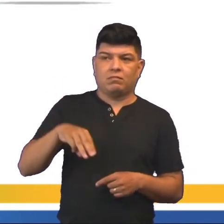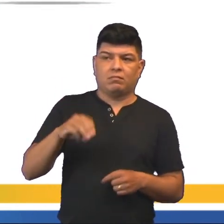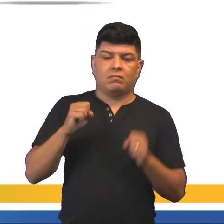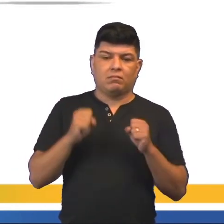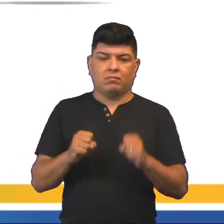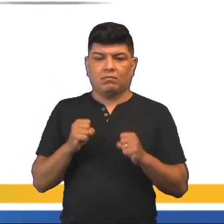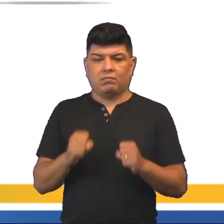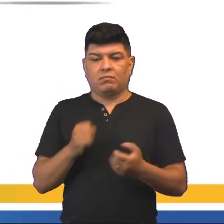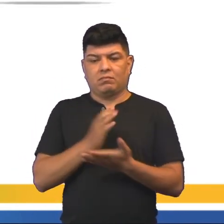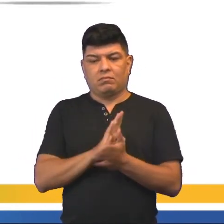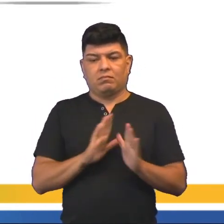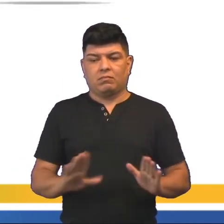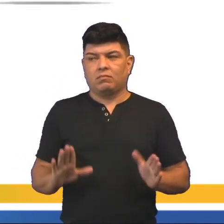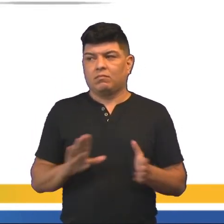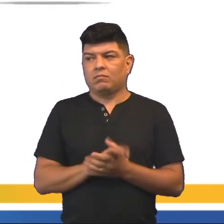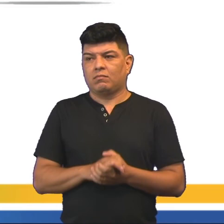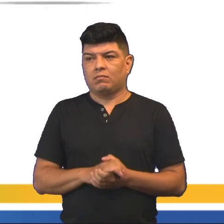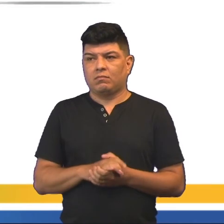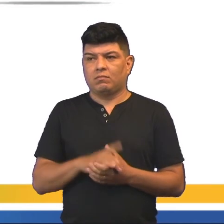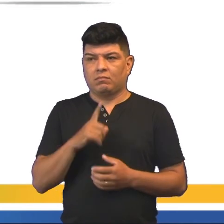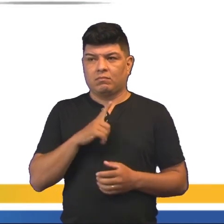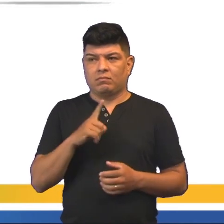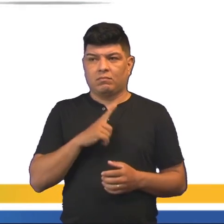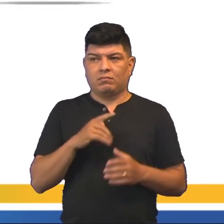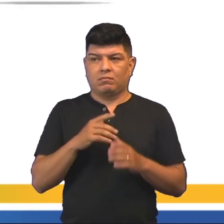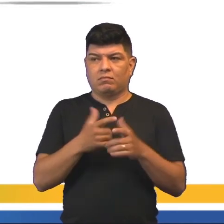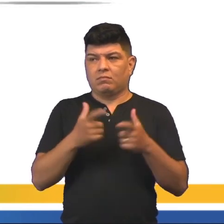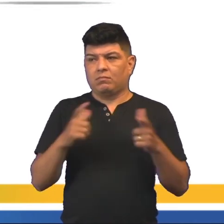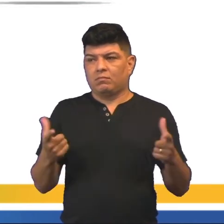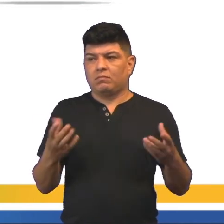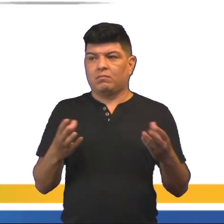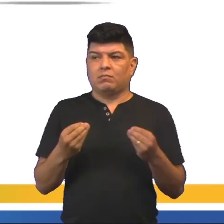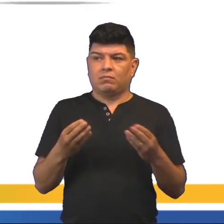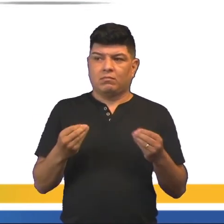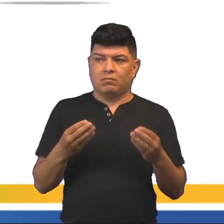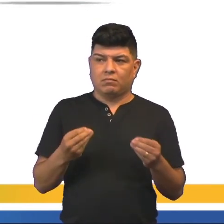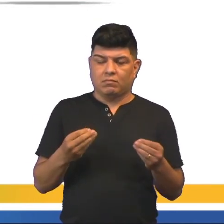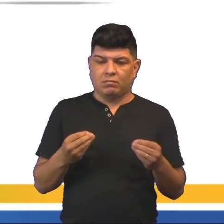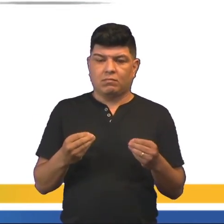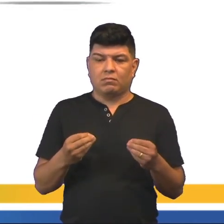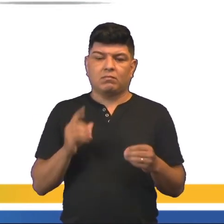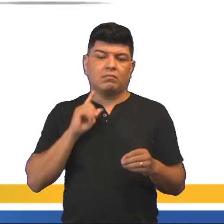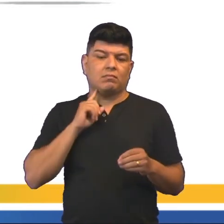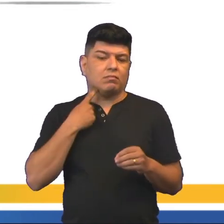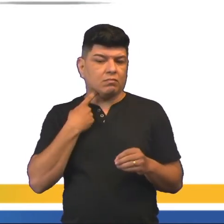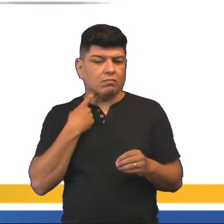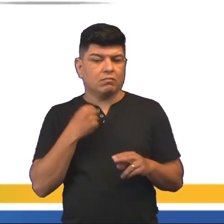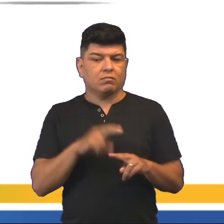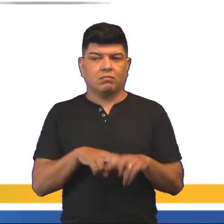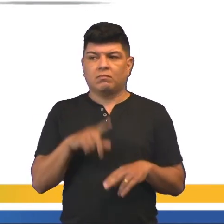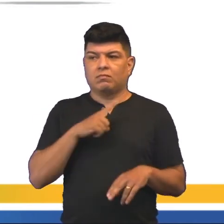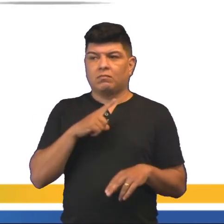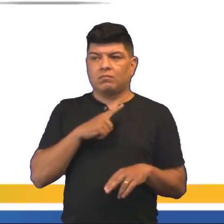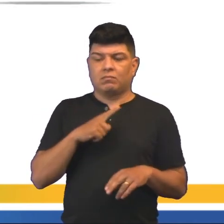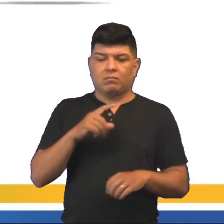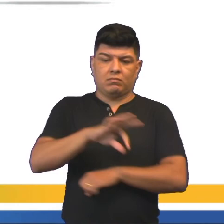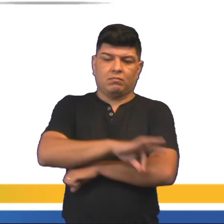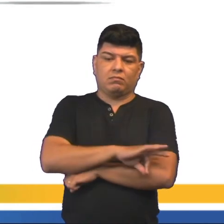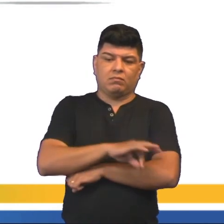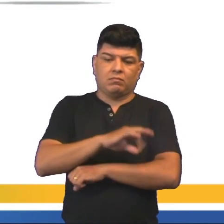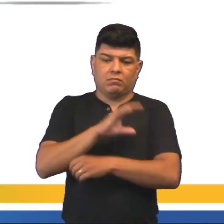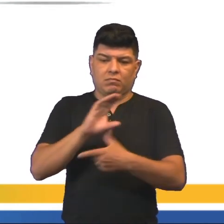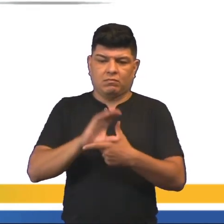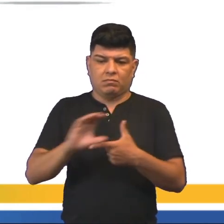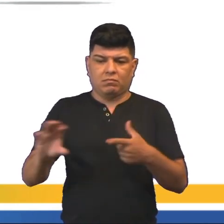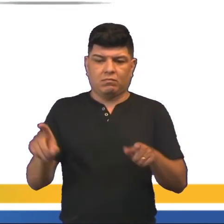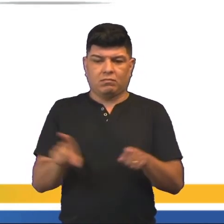que podem se esgotar e que tendem a aumentar muito o índice de poluição. Nós temos aí o petróleo, o